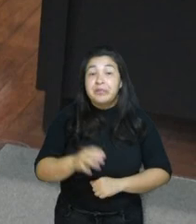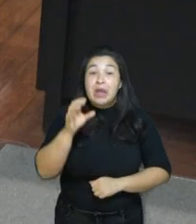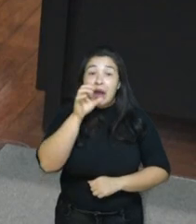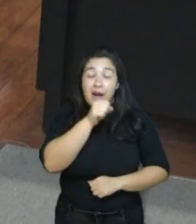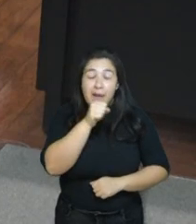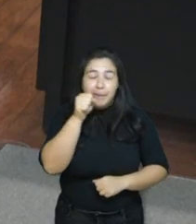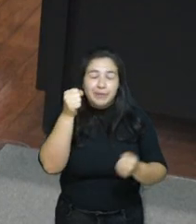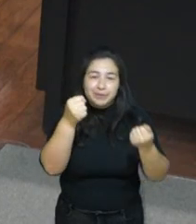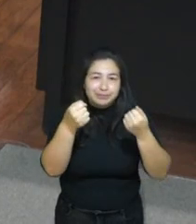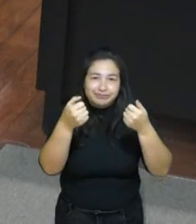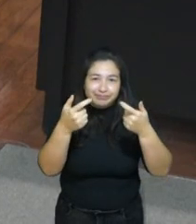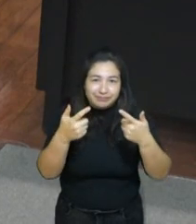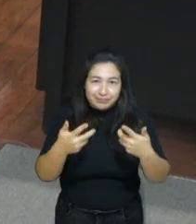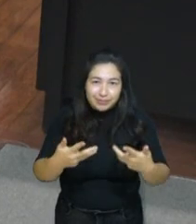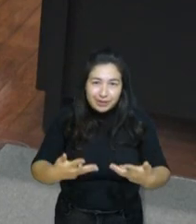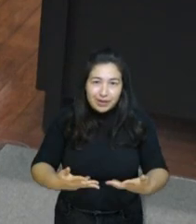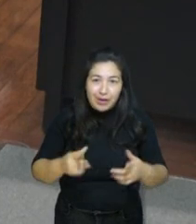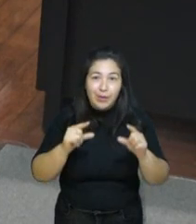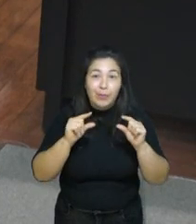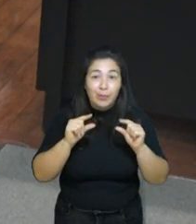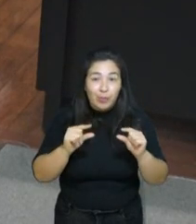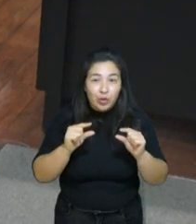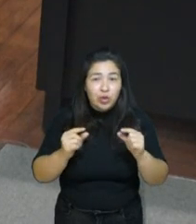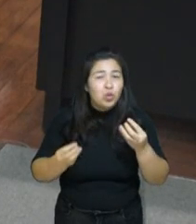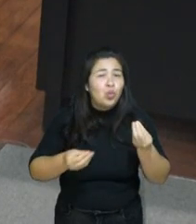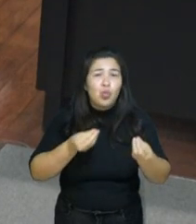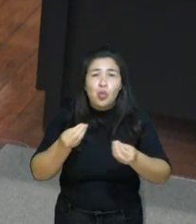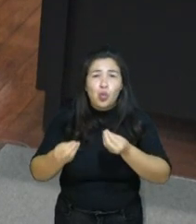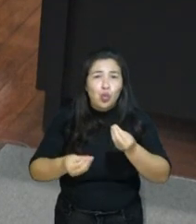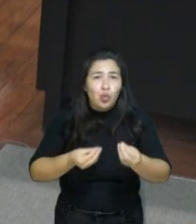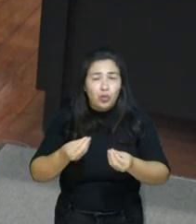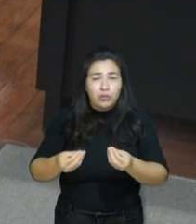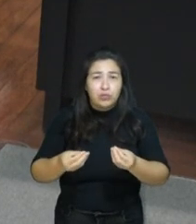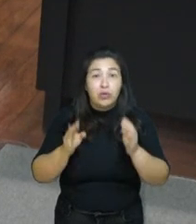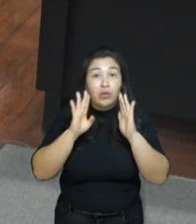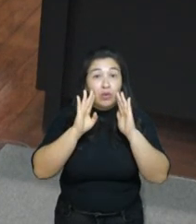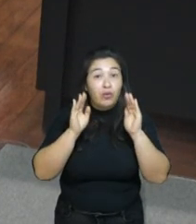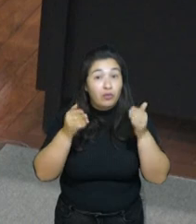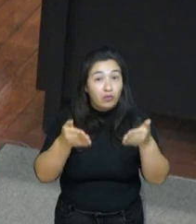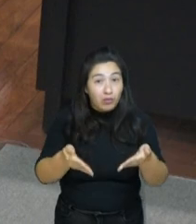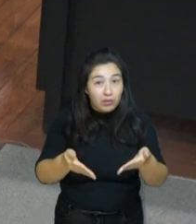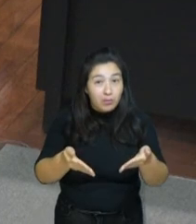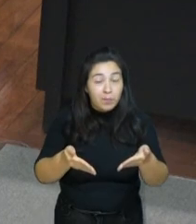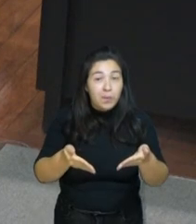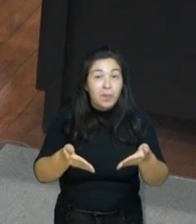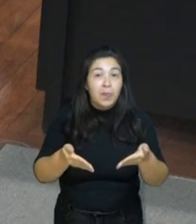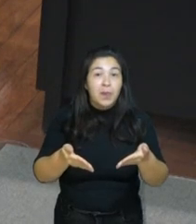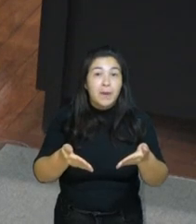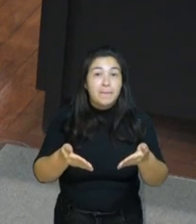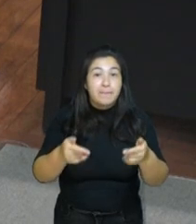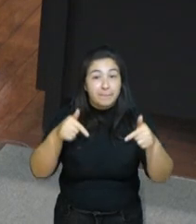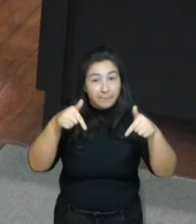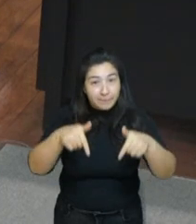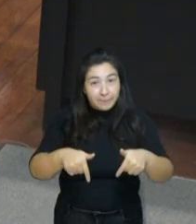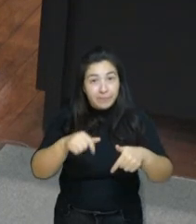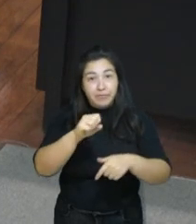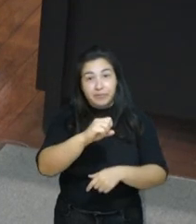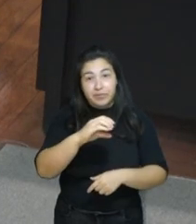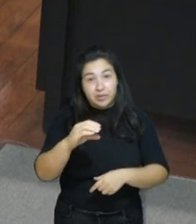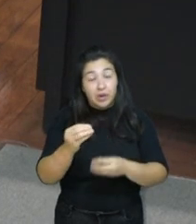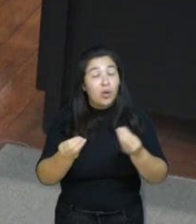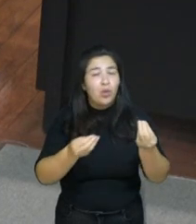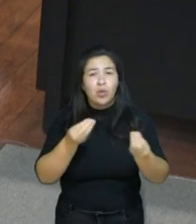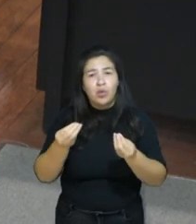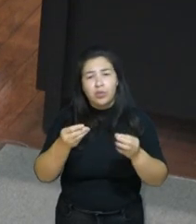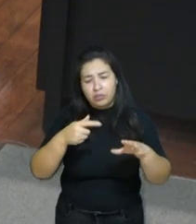breve, tentar explicar um pouquinho a situação, sempre focando em Santa Catarina, como que